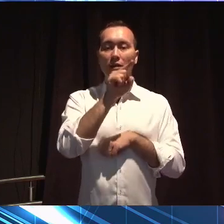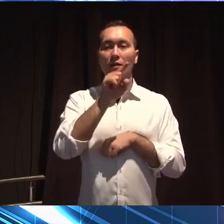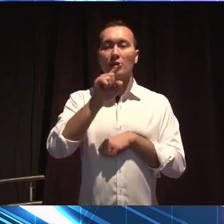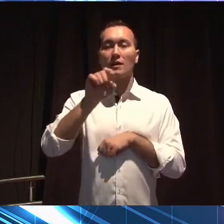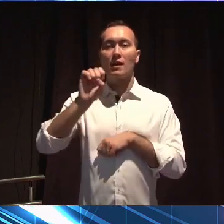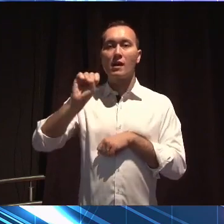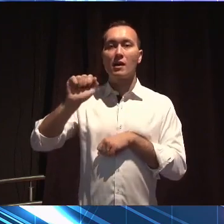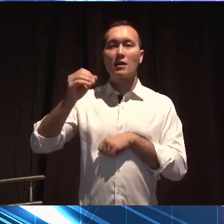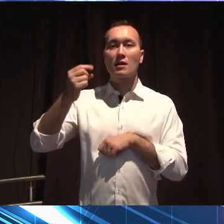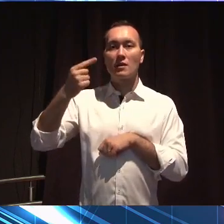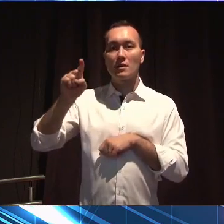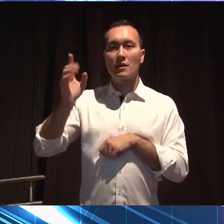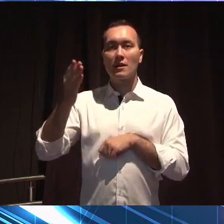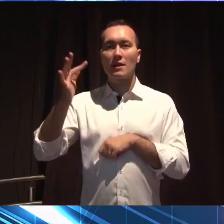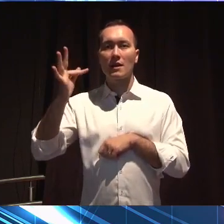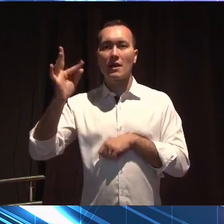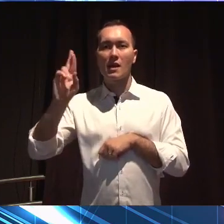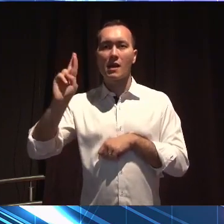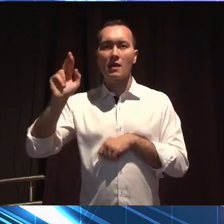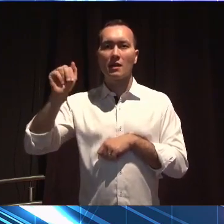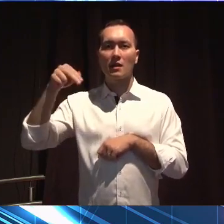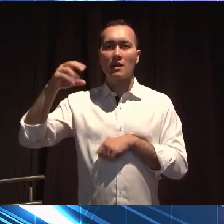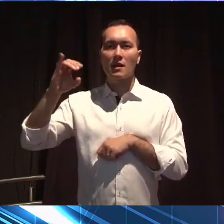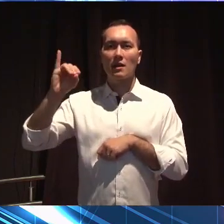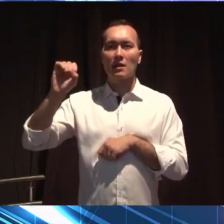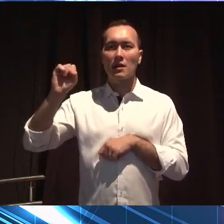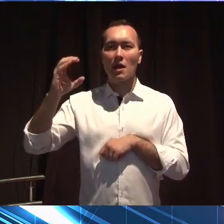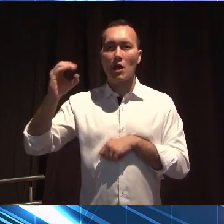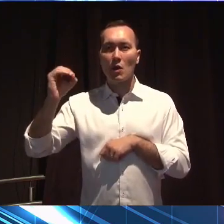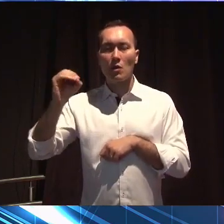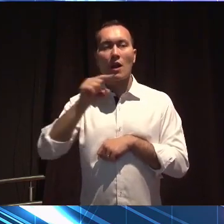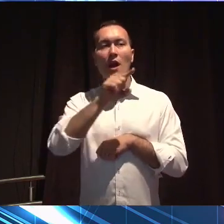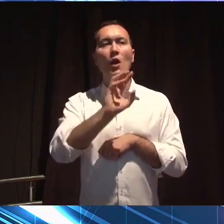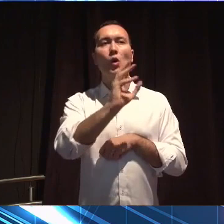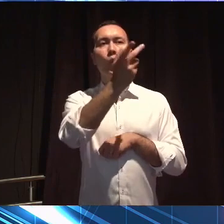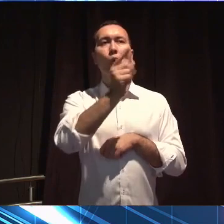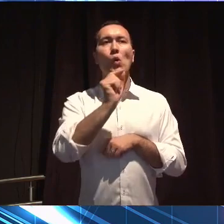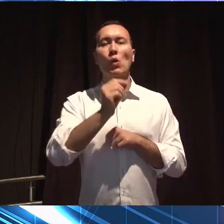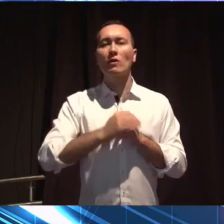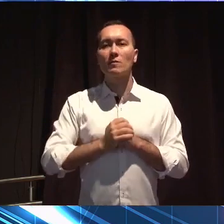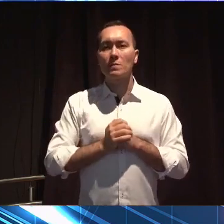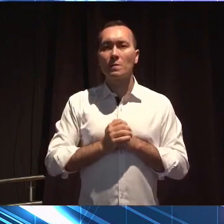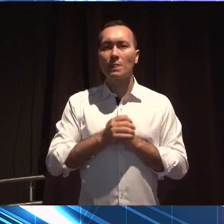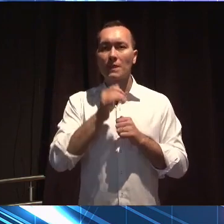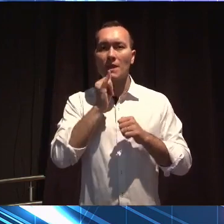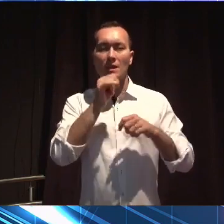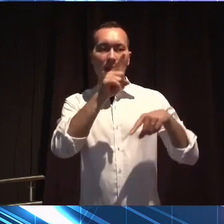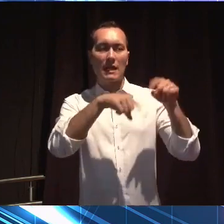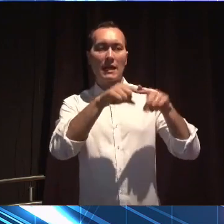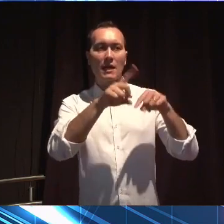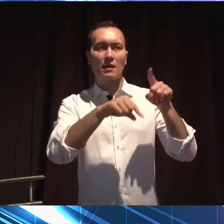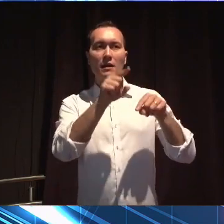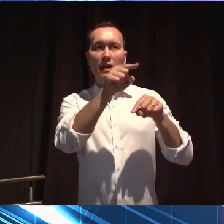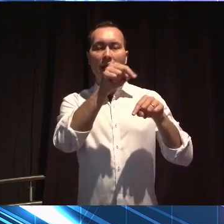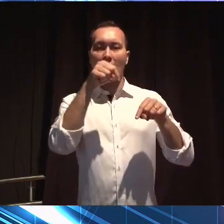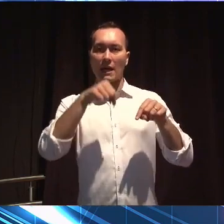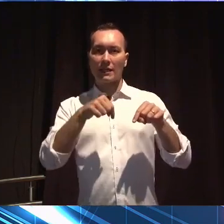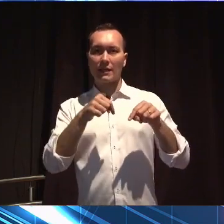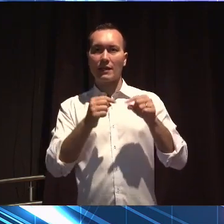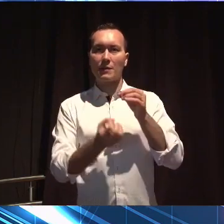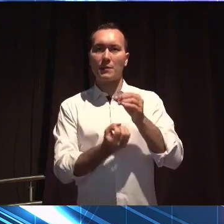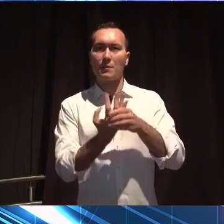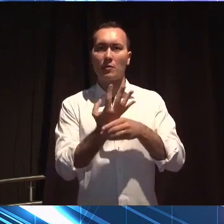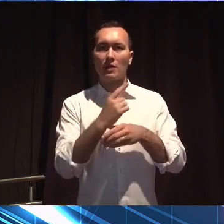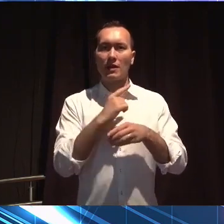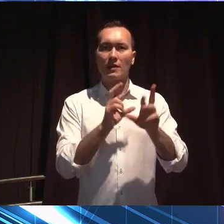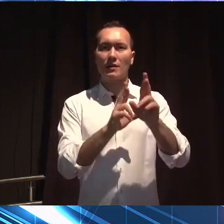de alguma coisa acontecer em São Francisco e acontecer nos nossos dias, ela varia um pouquinho de produto para produto. Então, eu quero compartilhar com vocês